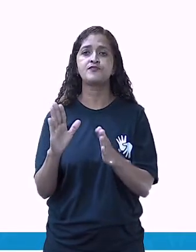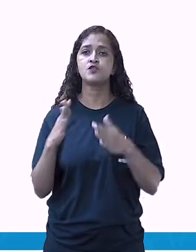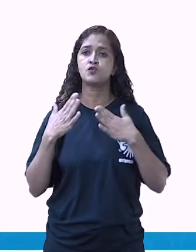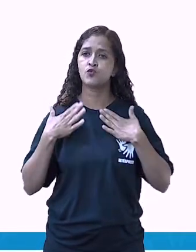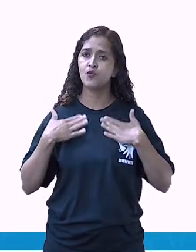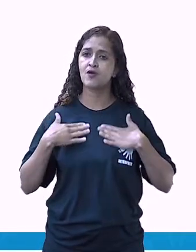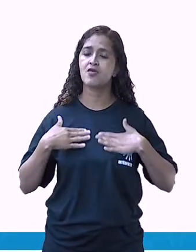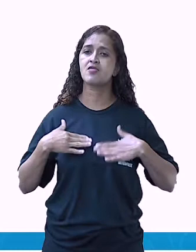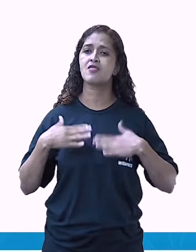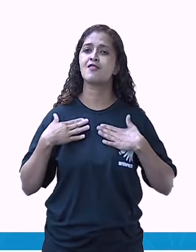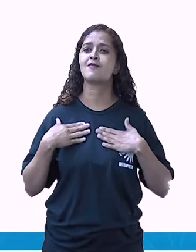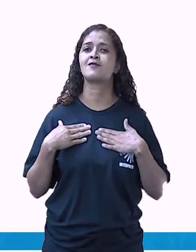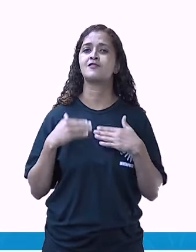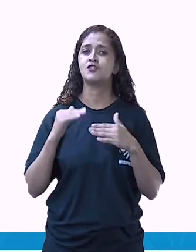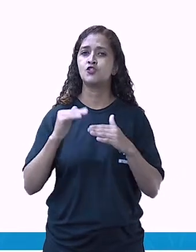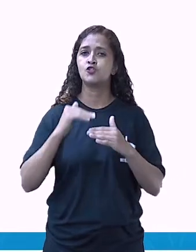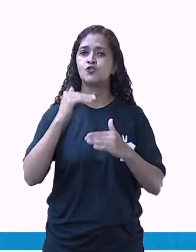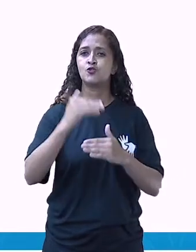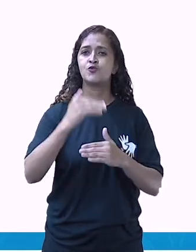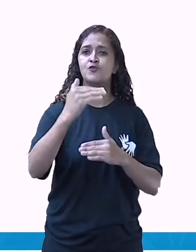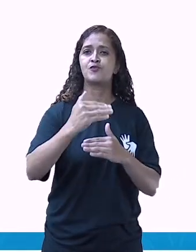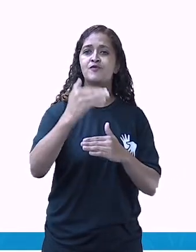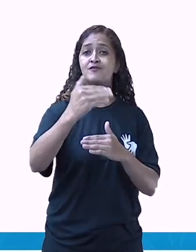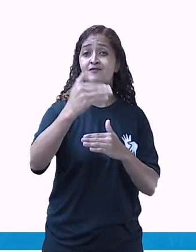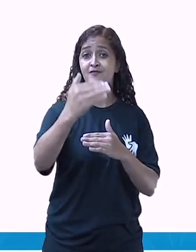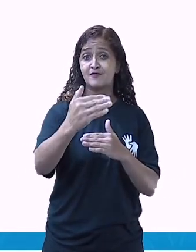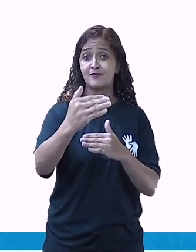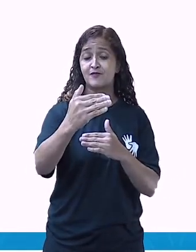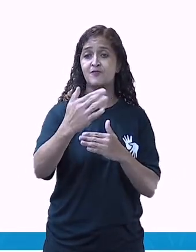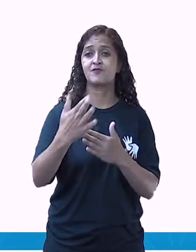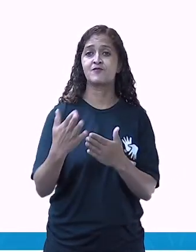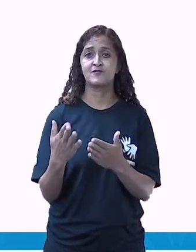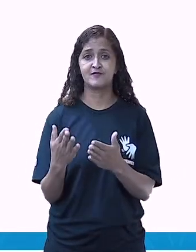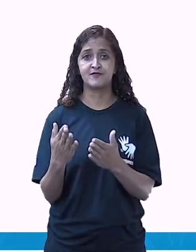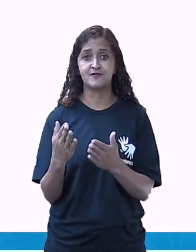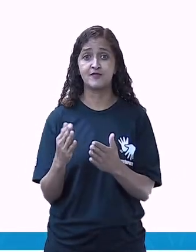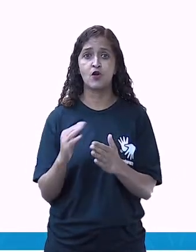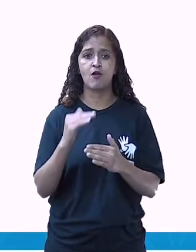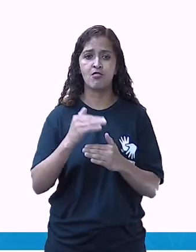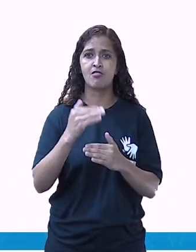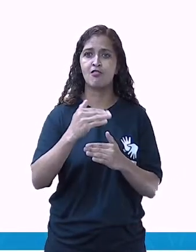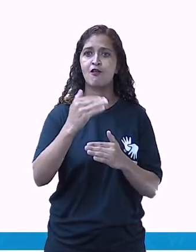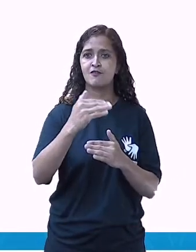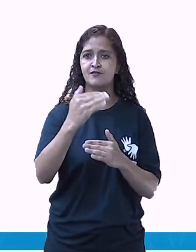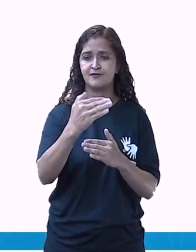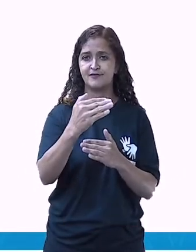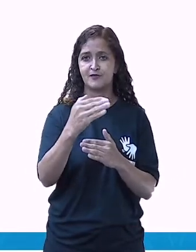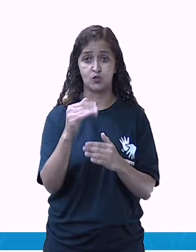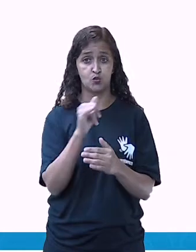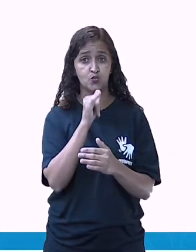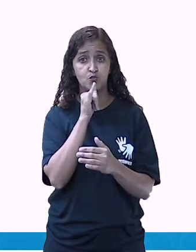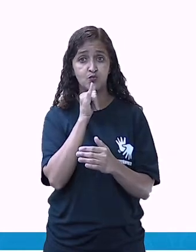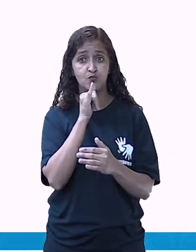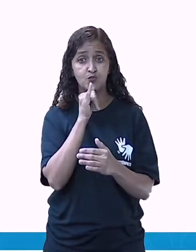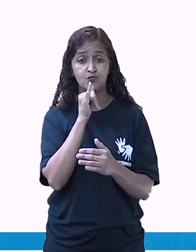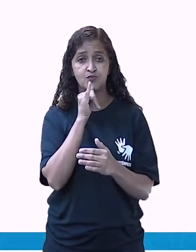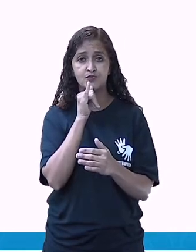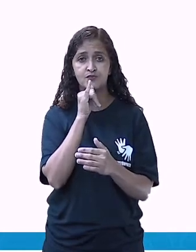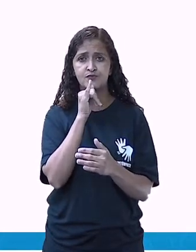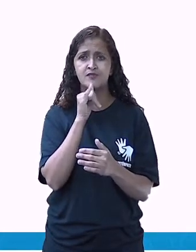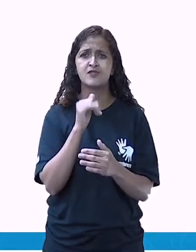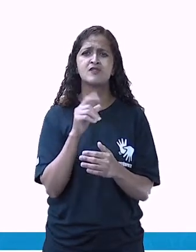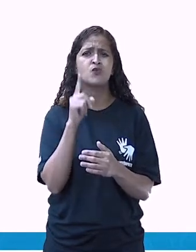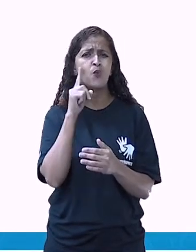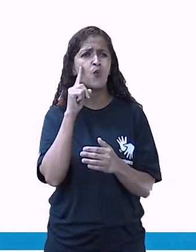Quando eu falo de crescer, significa que eu estou falando de aumentar. Por exemplo, aí no seu dia